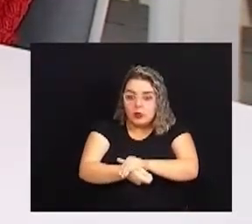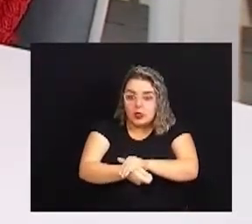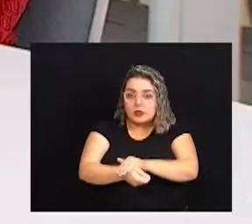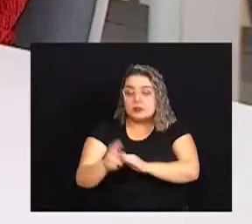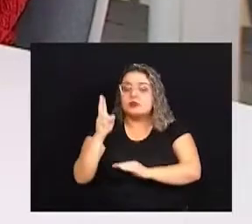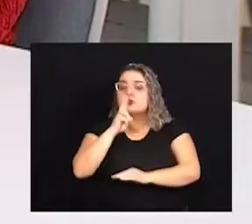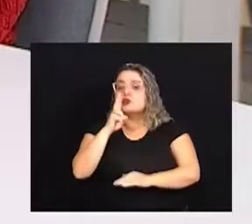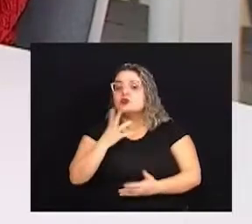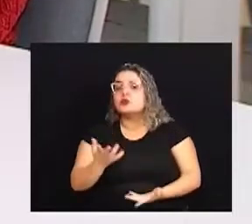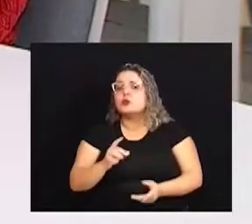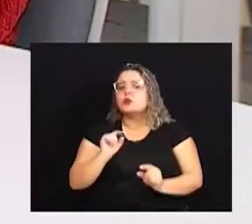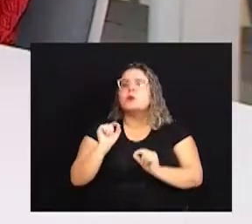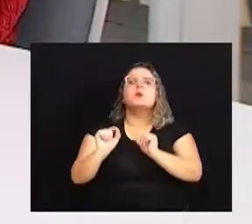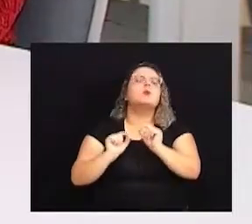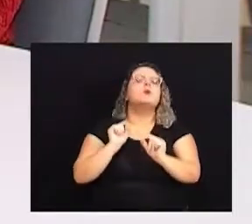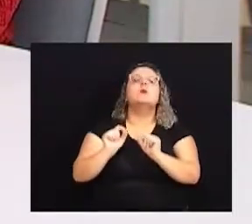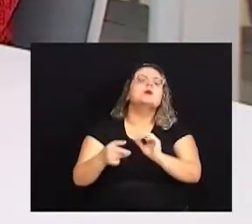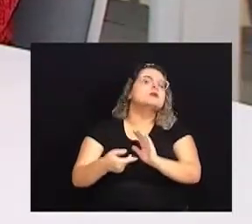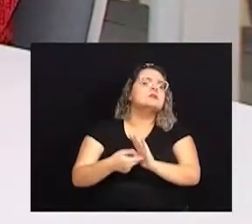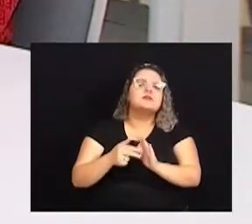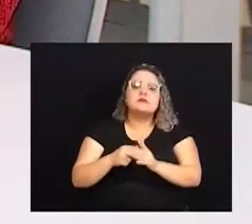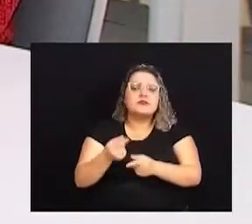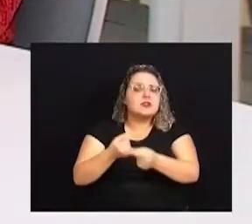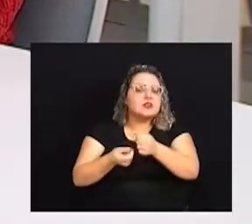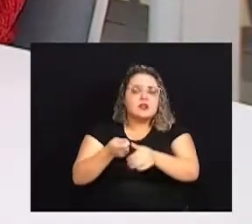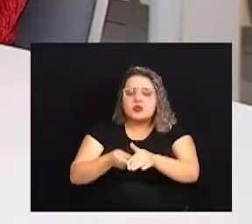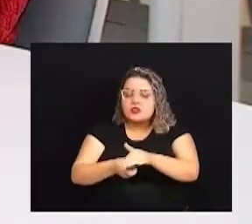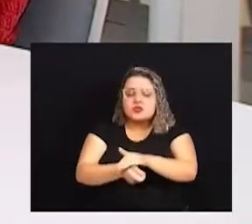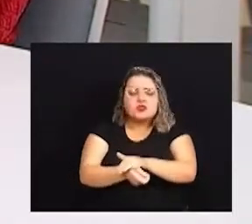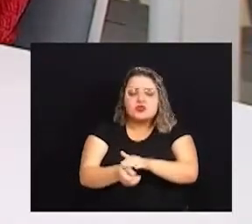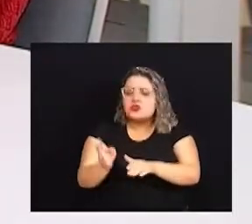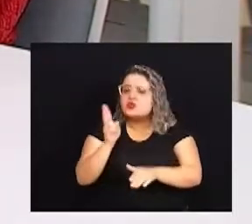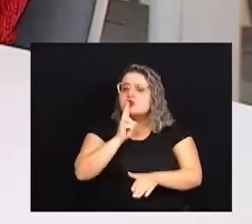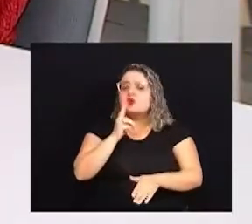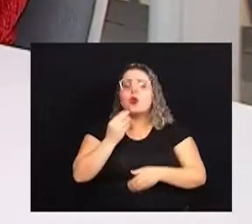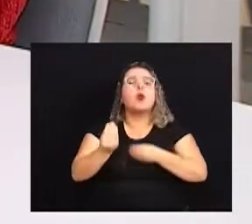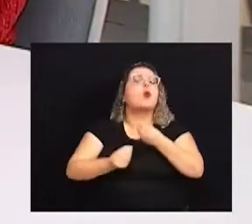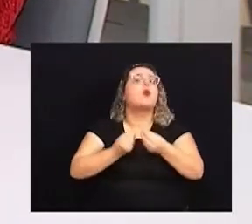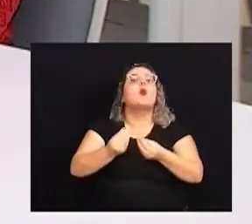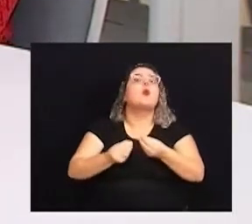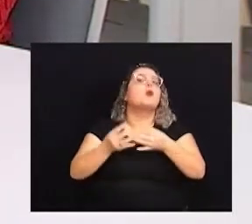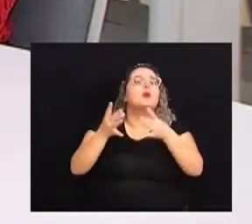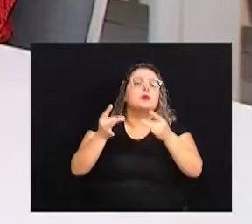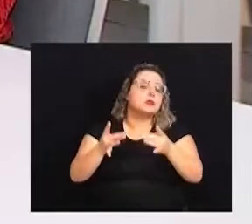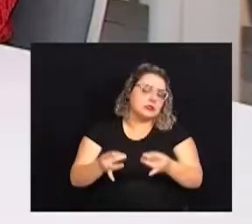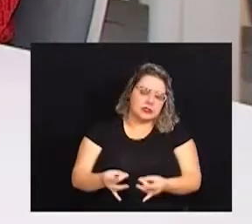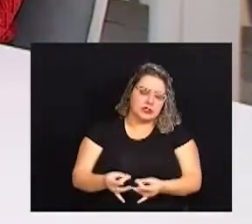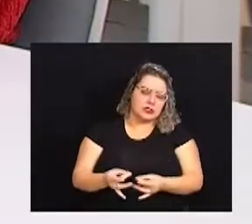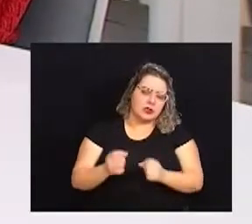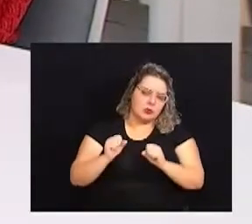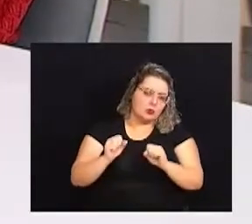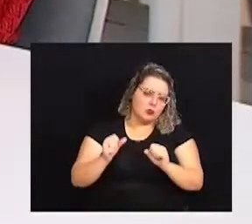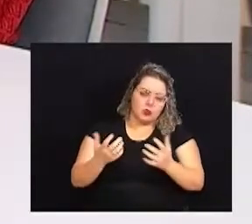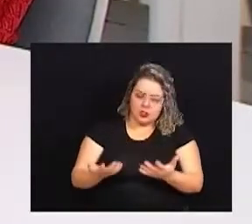emergência, o que seria essa reserva de emergência? Como nós podemos definir